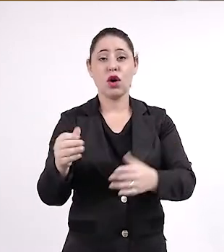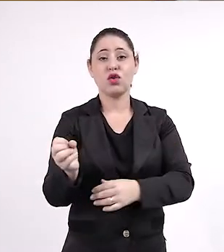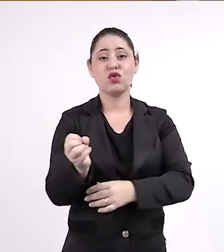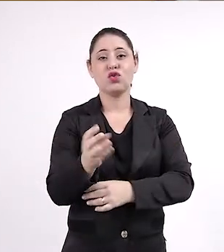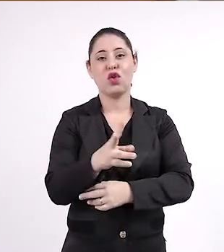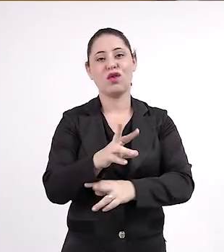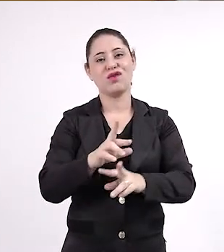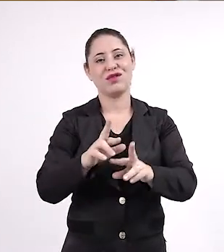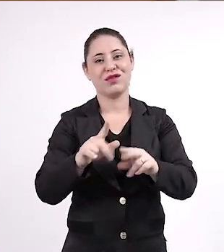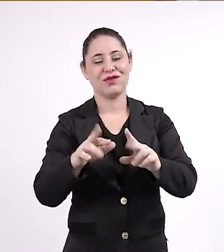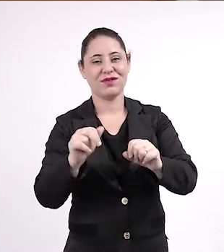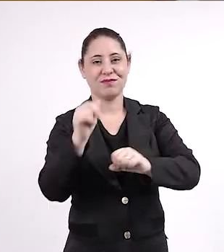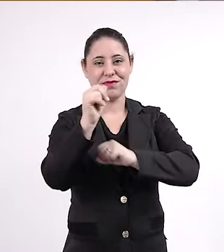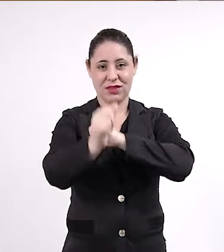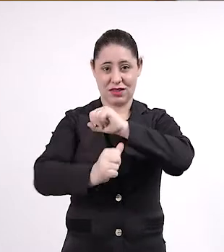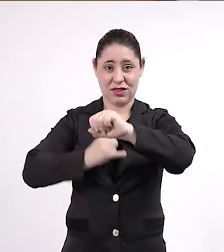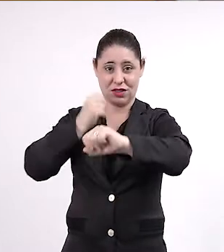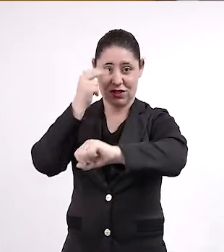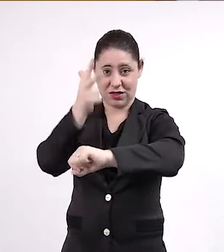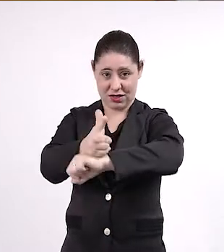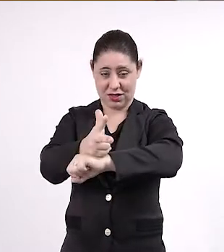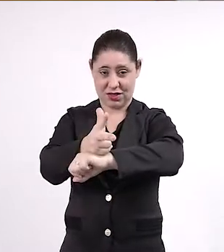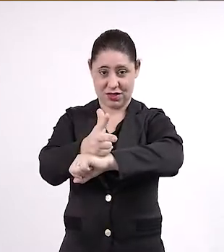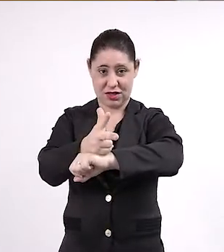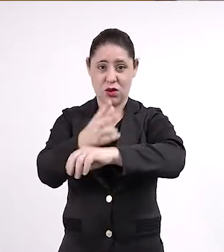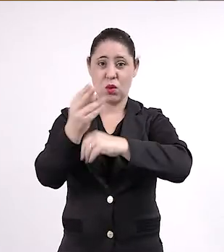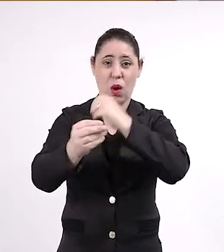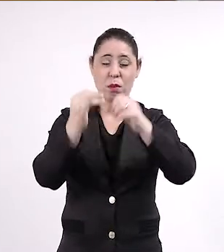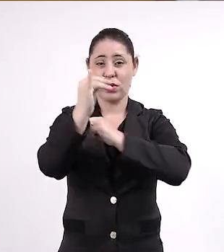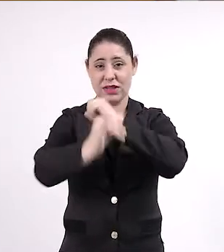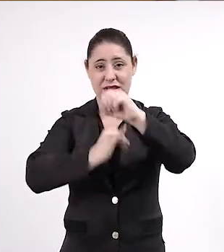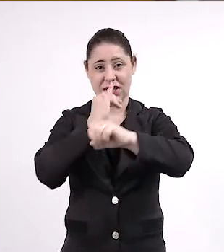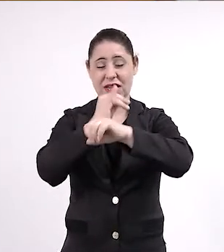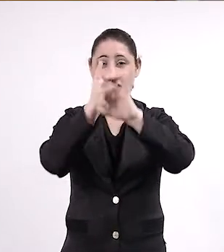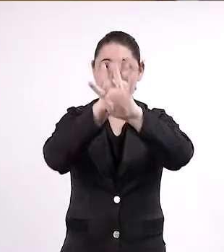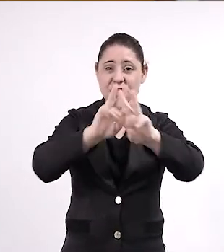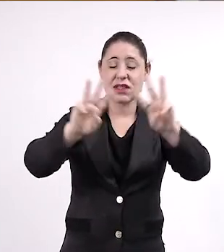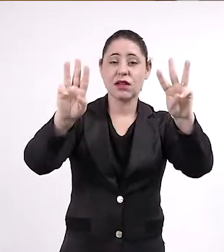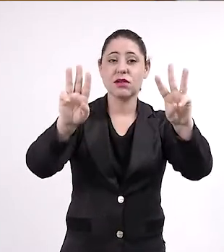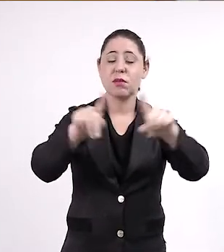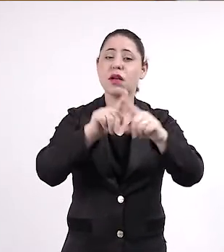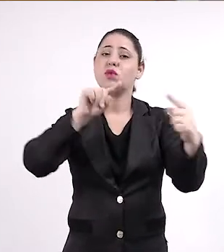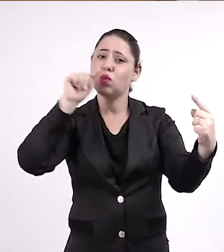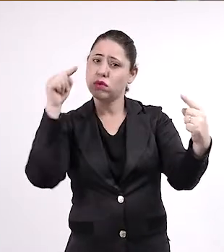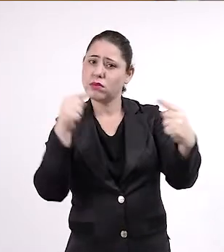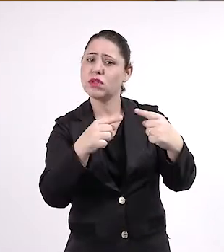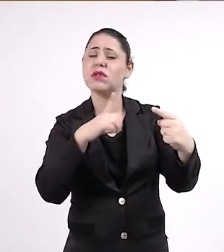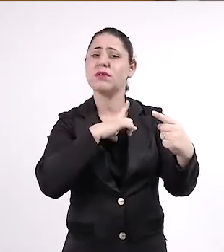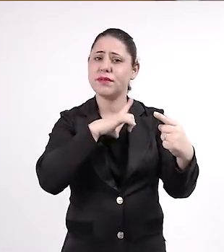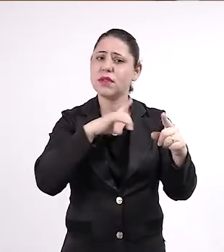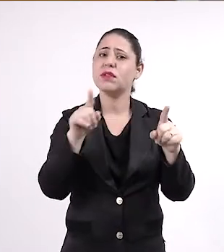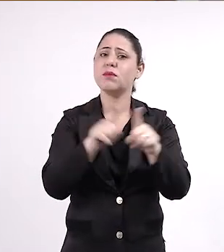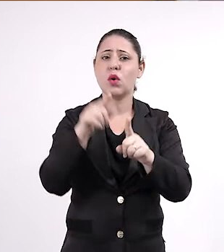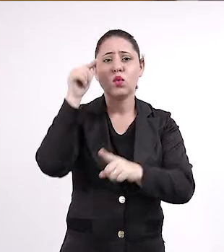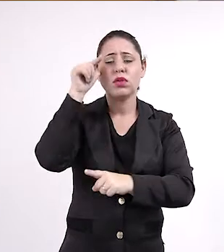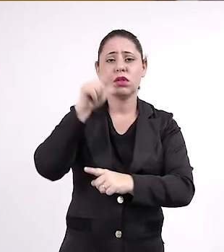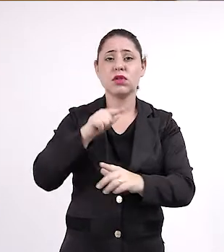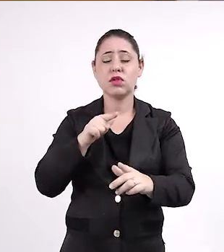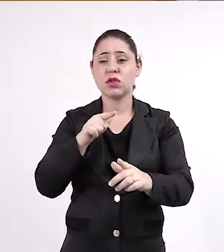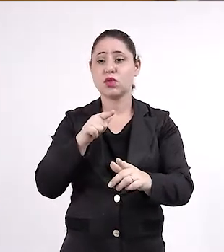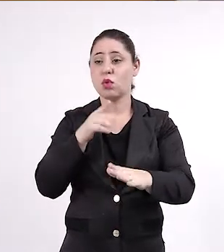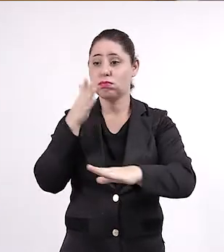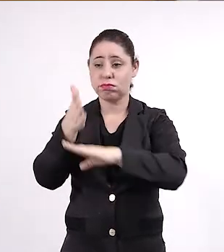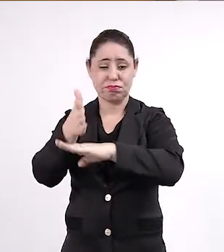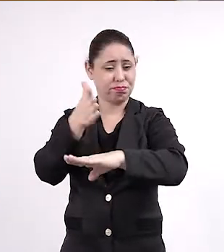agora numa nova modalidade, pela via remota, mas que igualmente tem alcançado o seu objetivo de chegar a todas